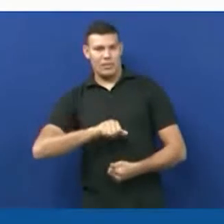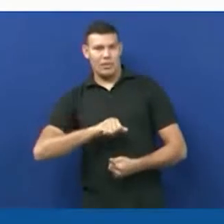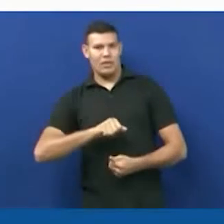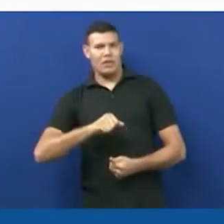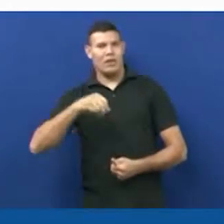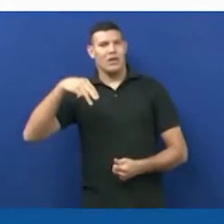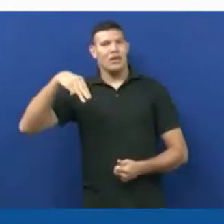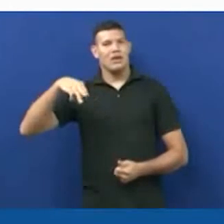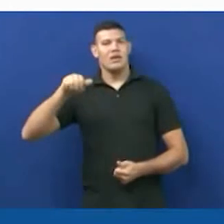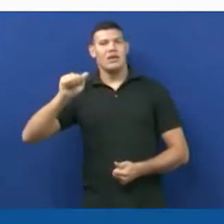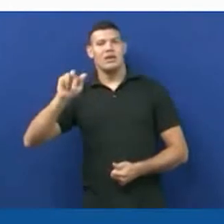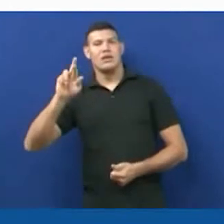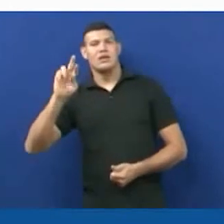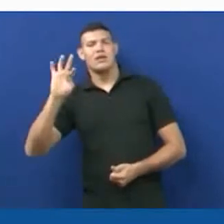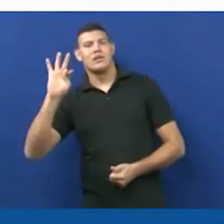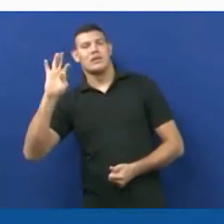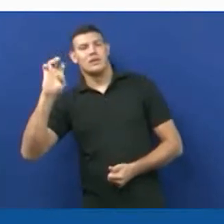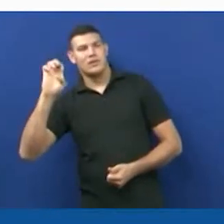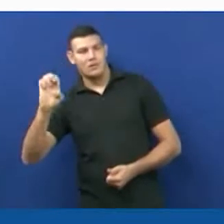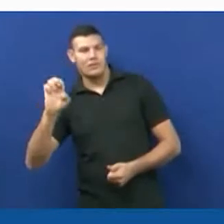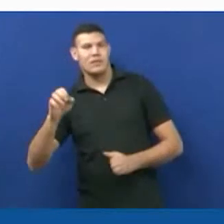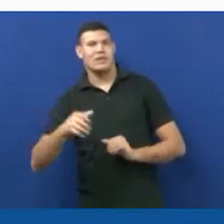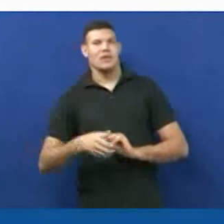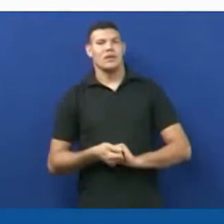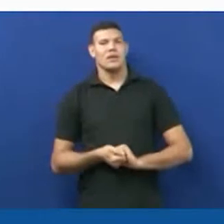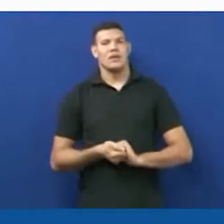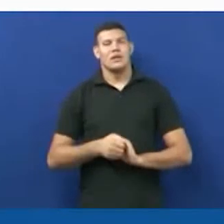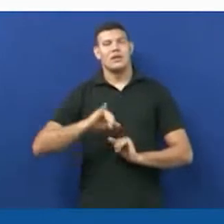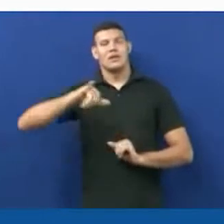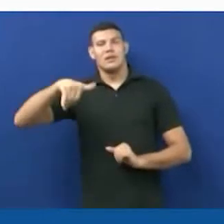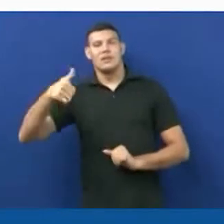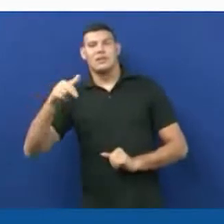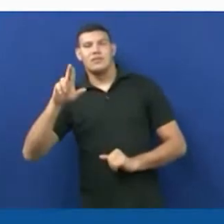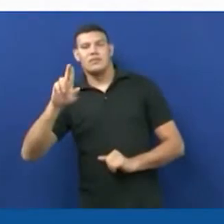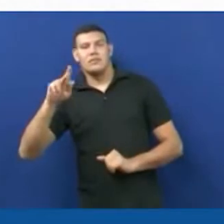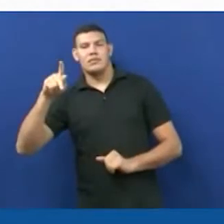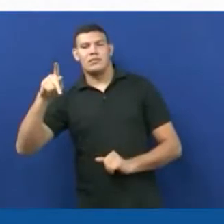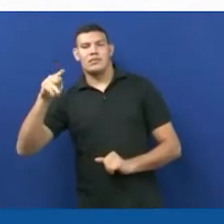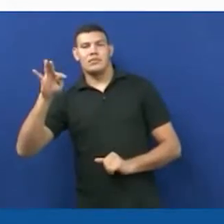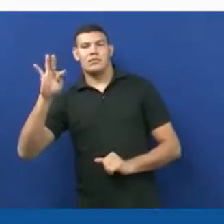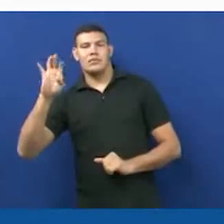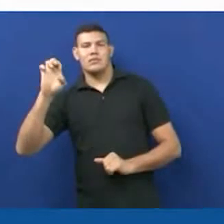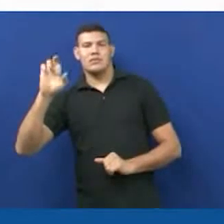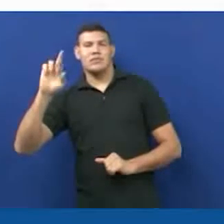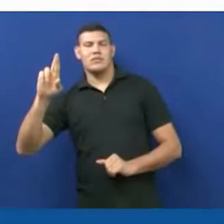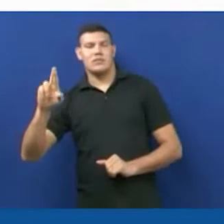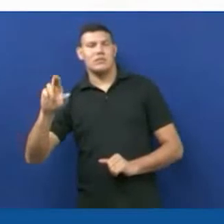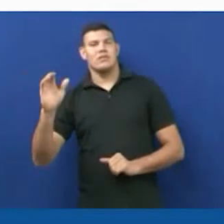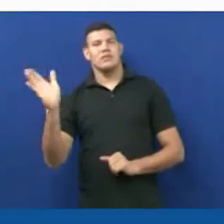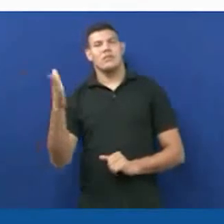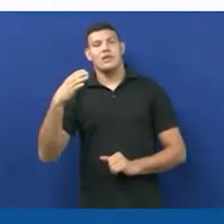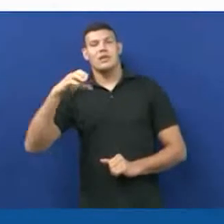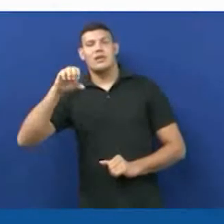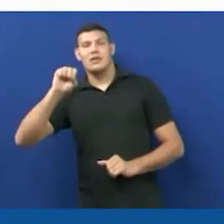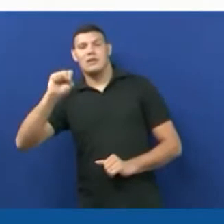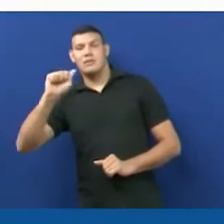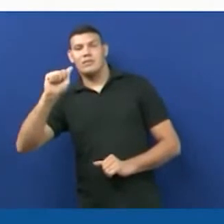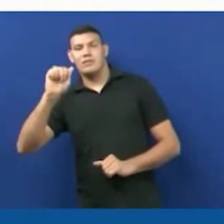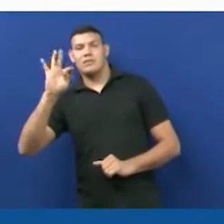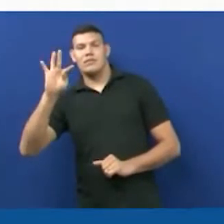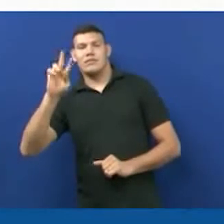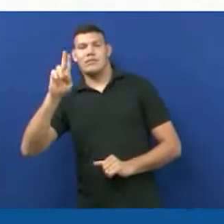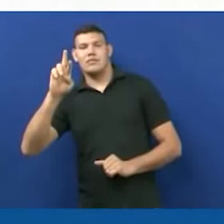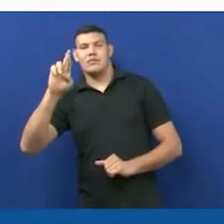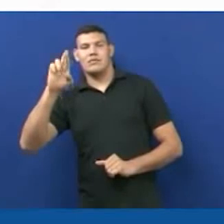em Marte e Júpiter e Saturno